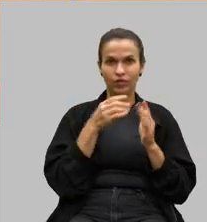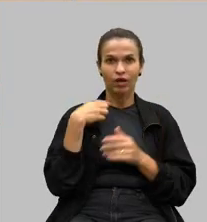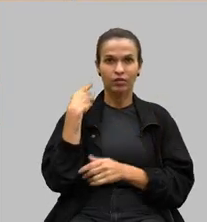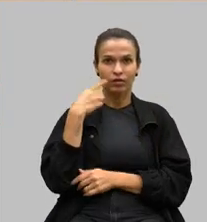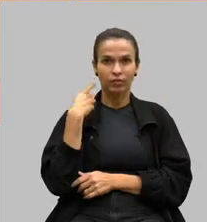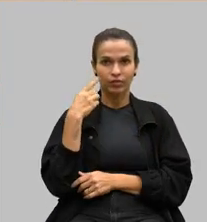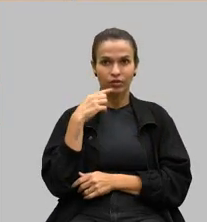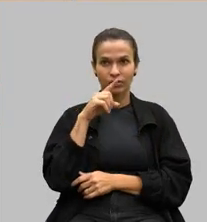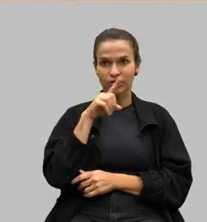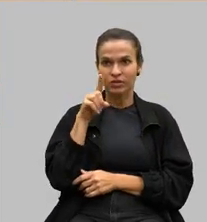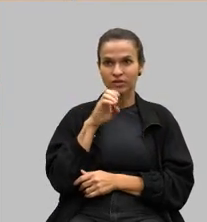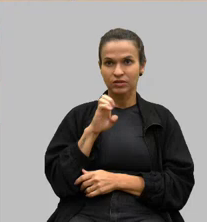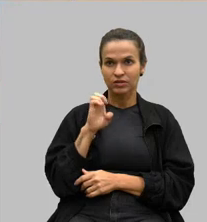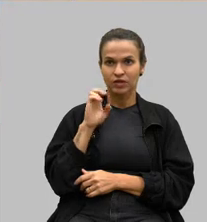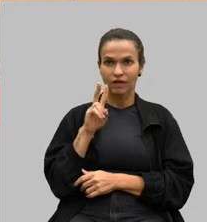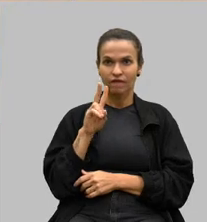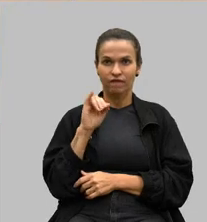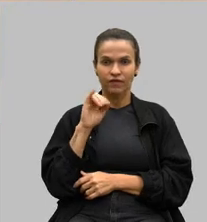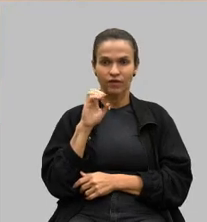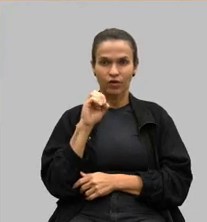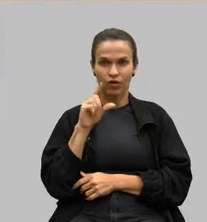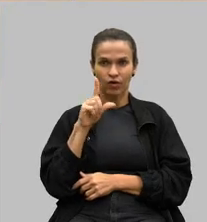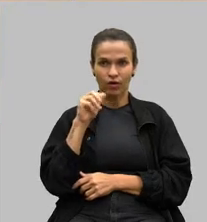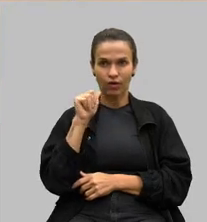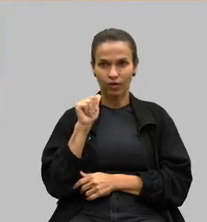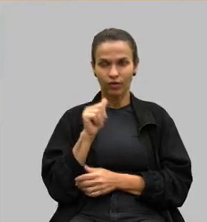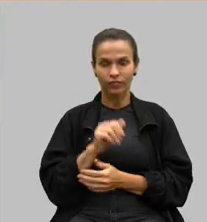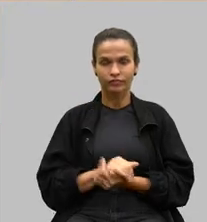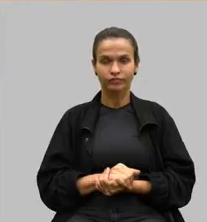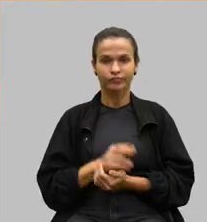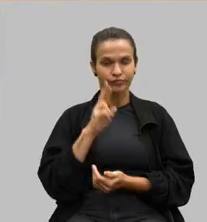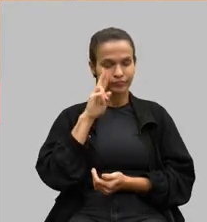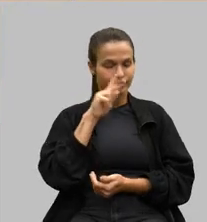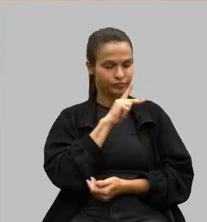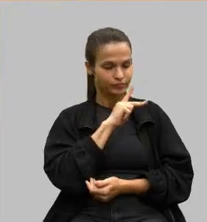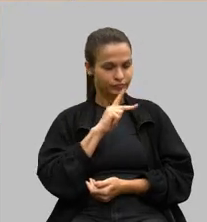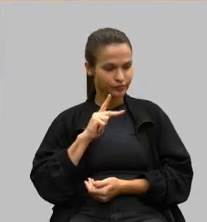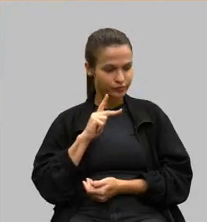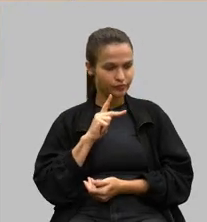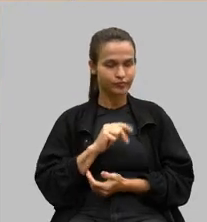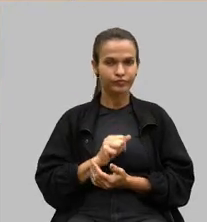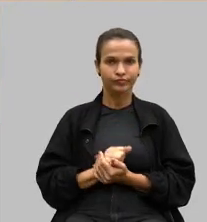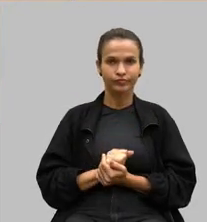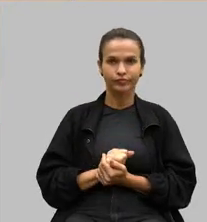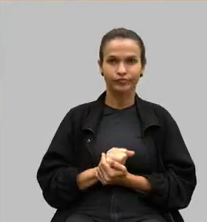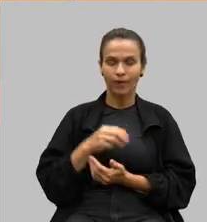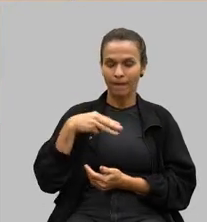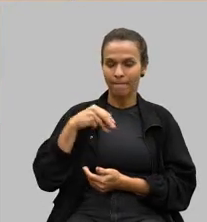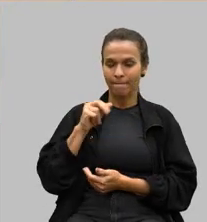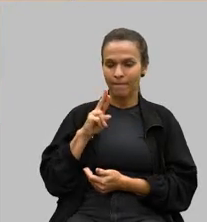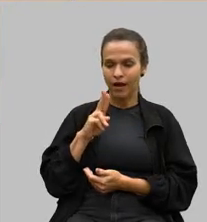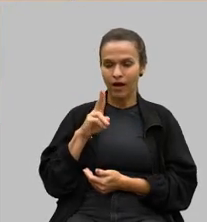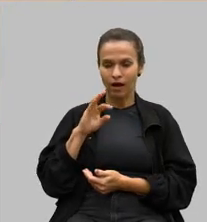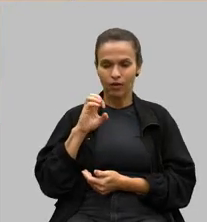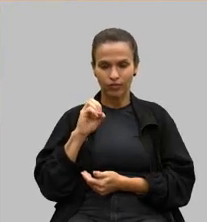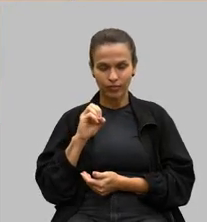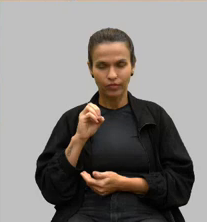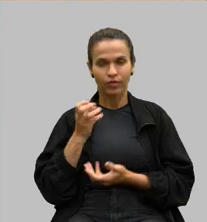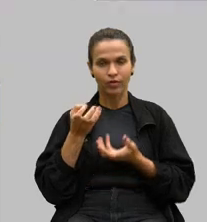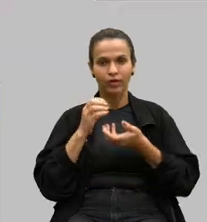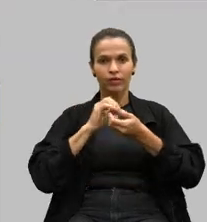zela viola pois não senhor presidente Deputado Mauro Tramonte quero cumprimentá-lo